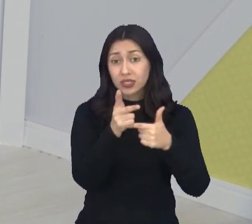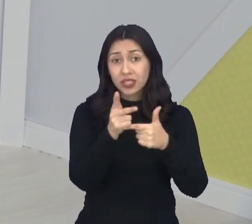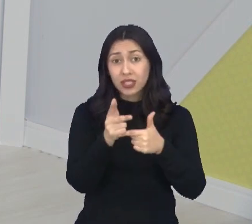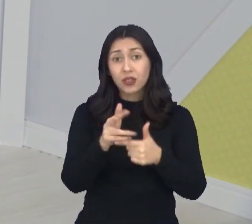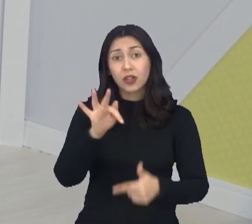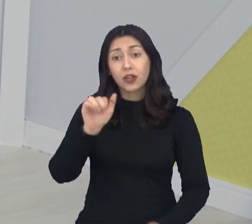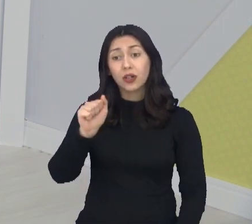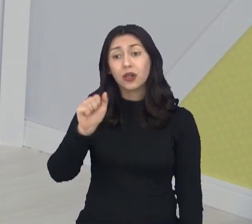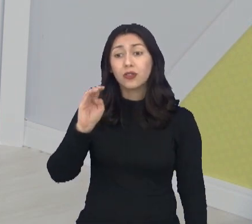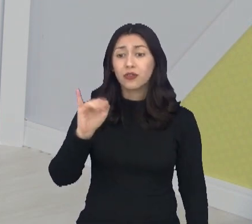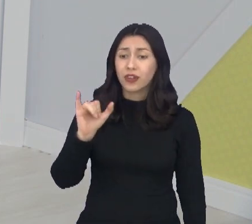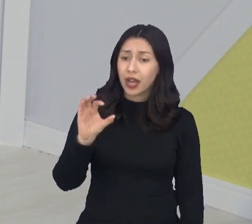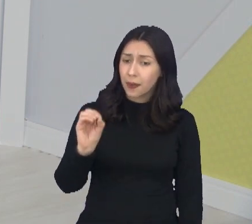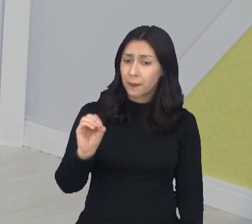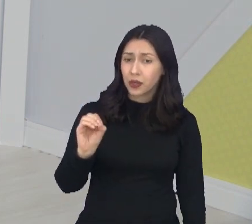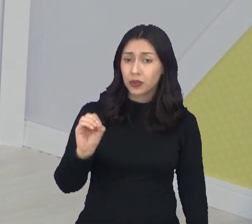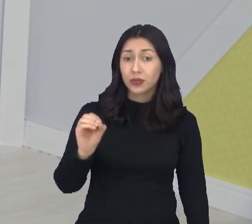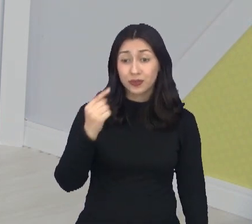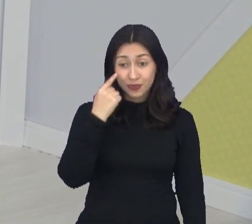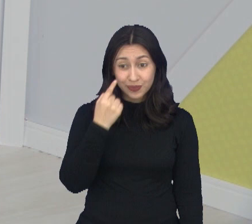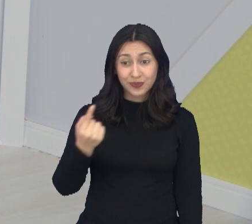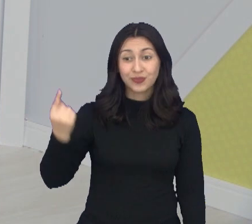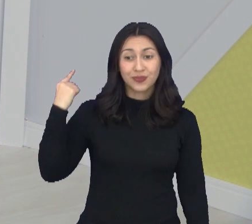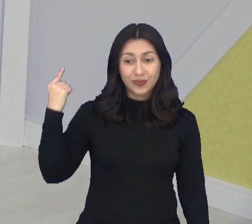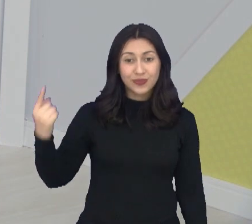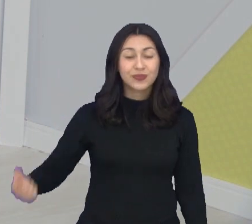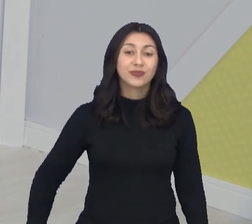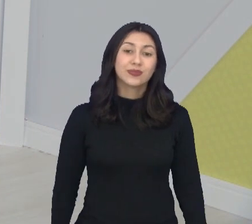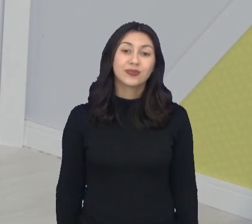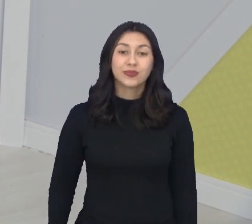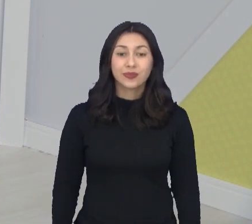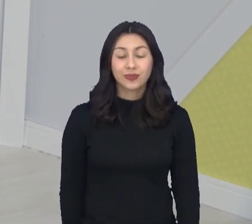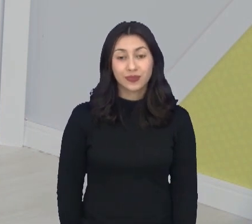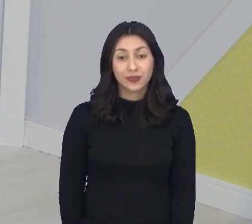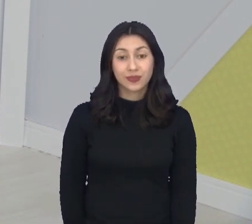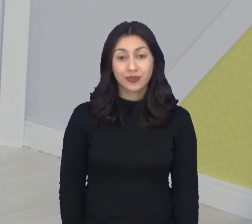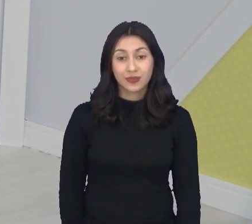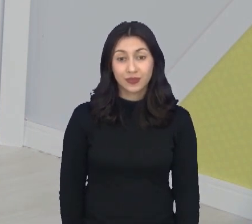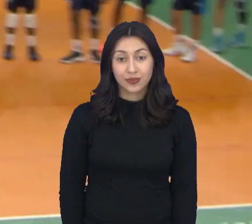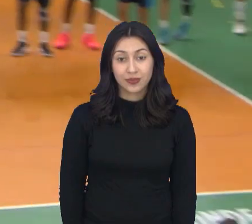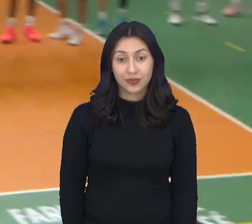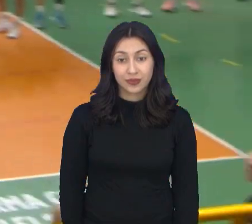Fábio Negrão, o nosso Big Black. Solta, Matheus!